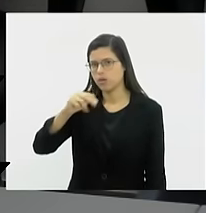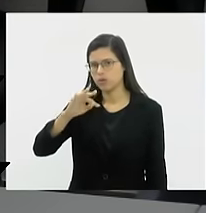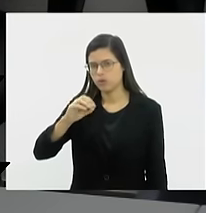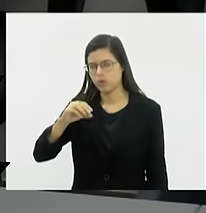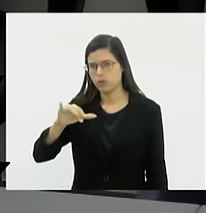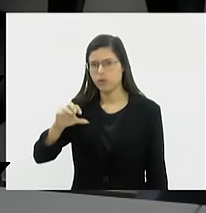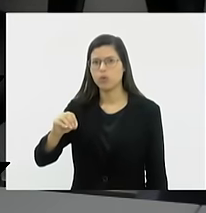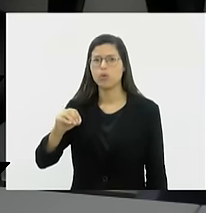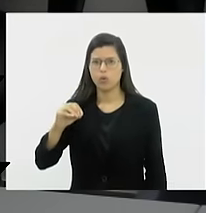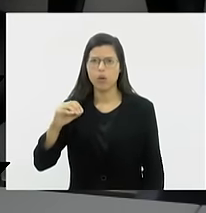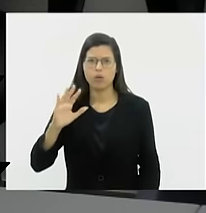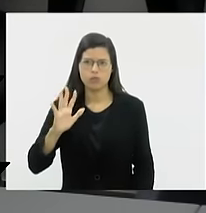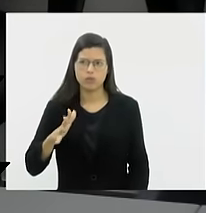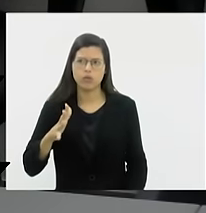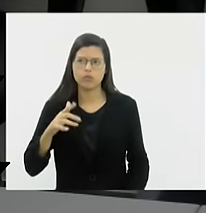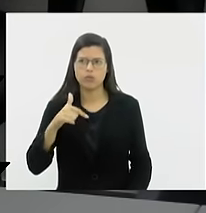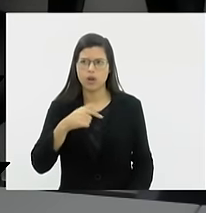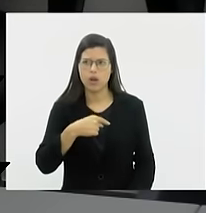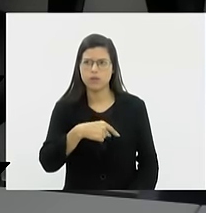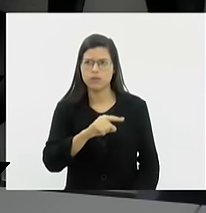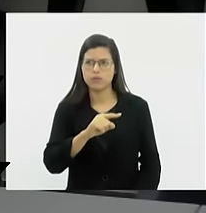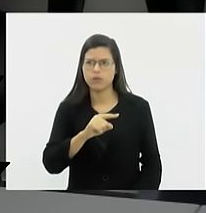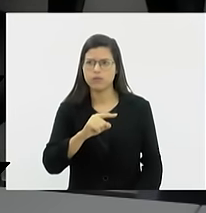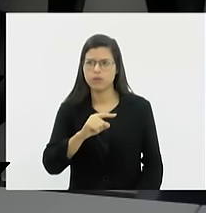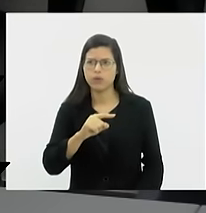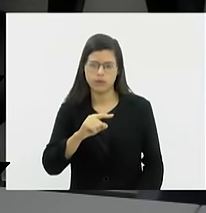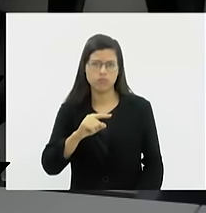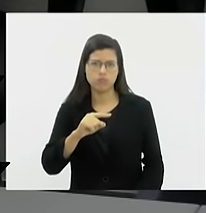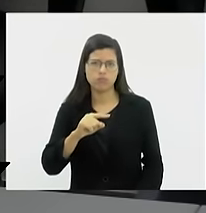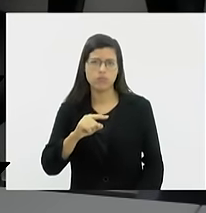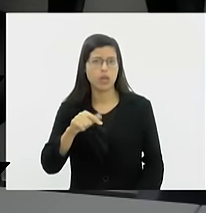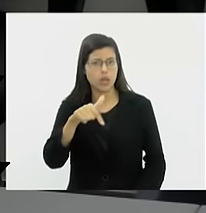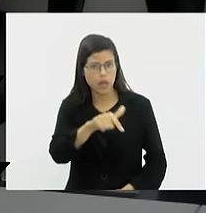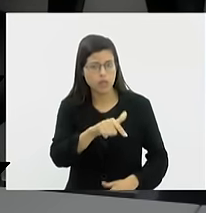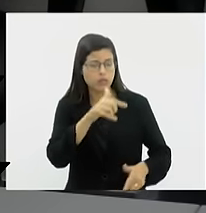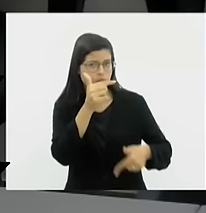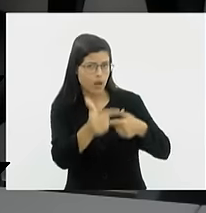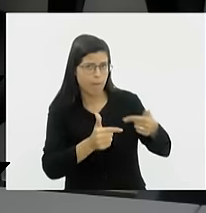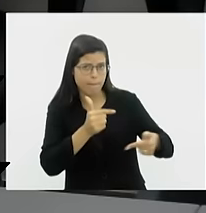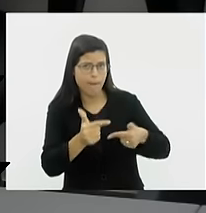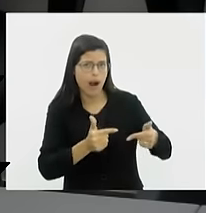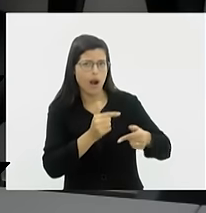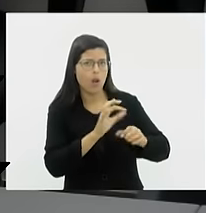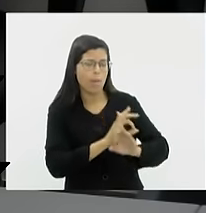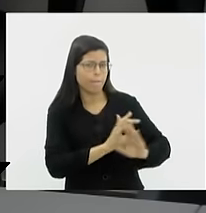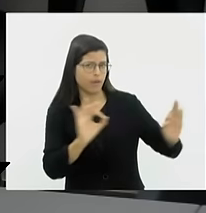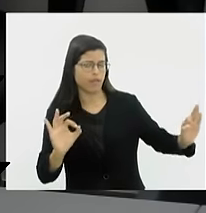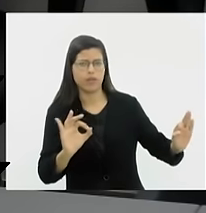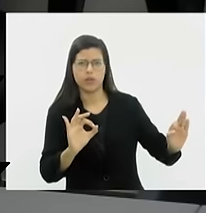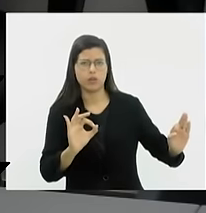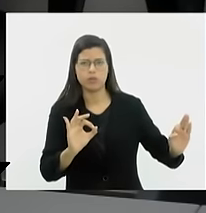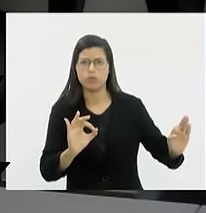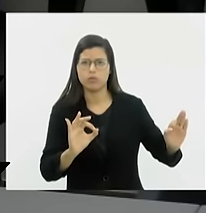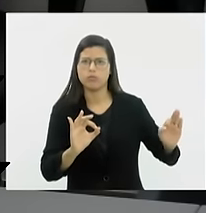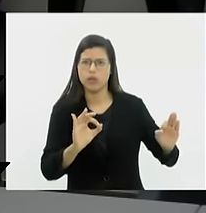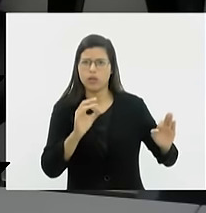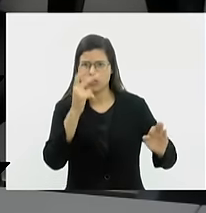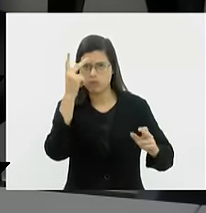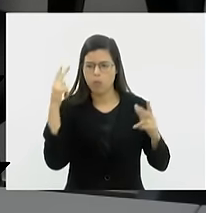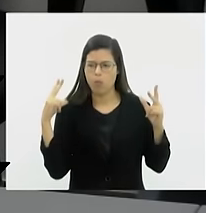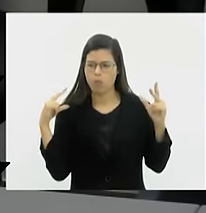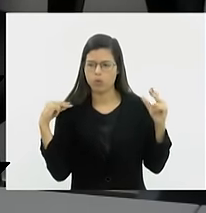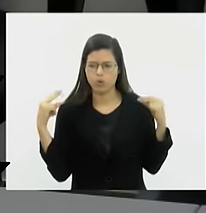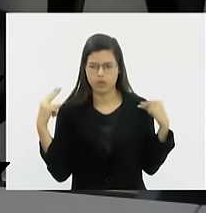dinheiro, como alguns fazem, que trabalha perfeito. Até os motoristas... querem trabalhar